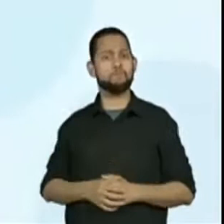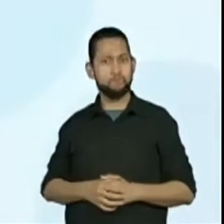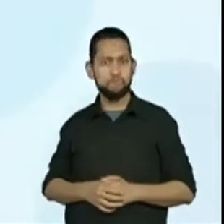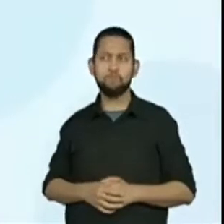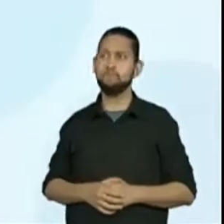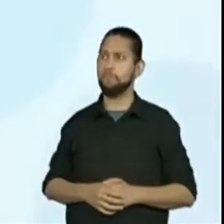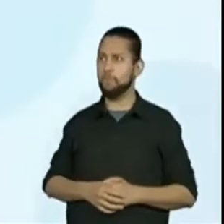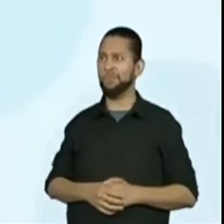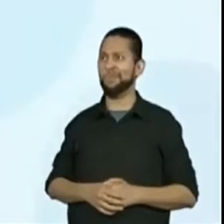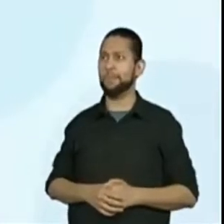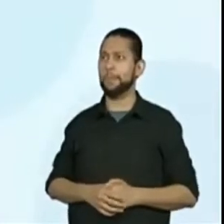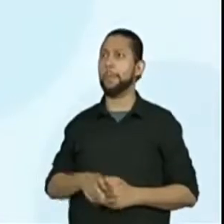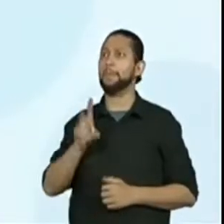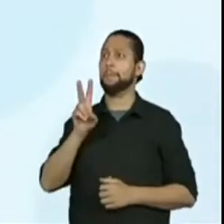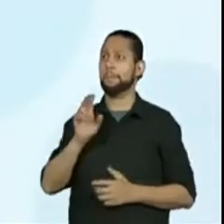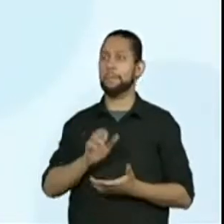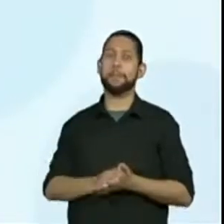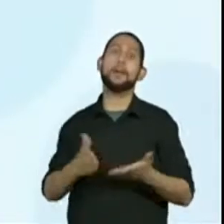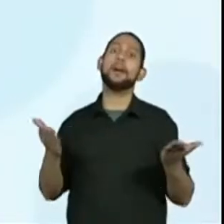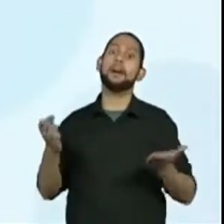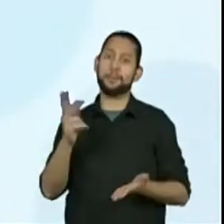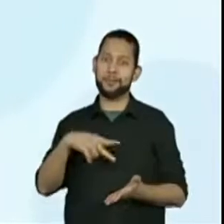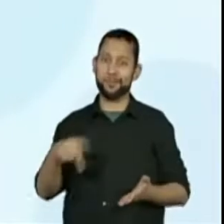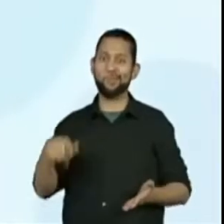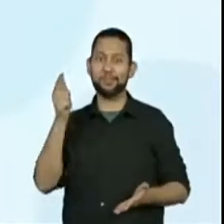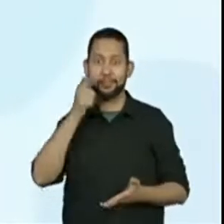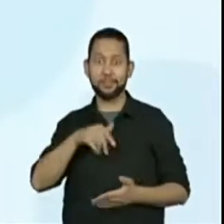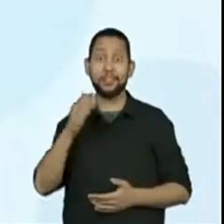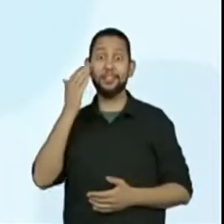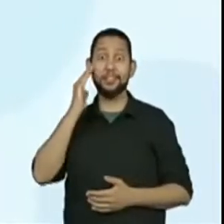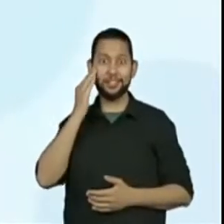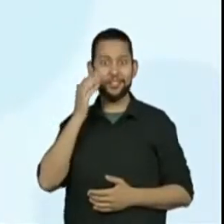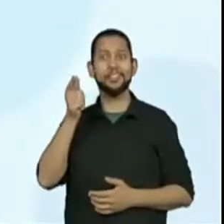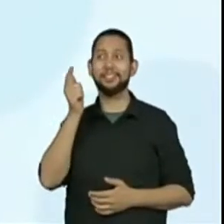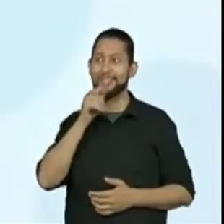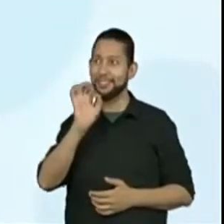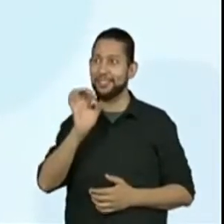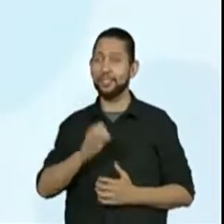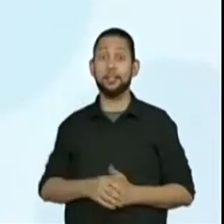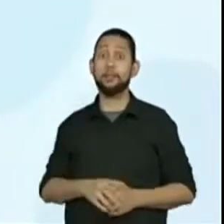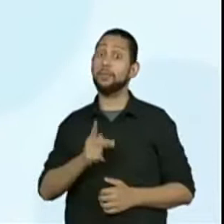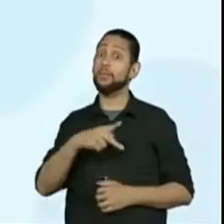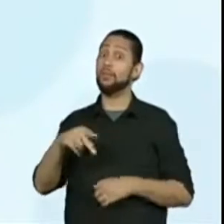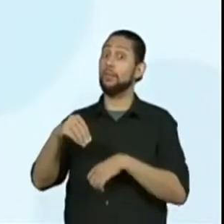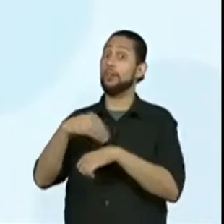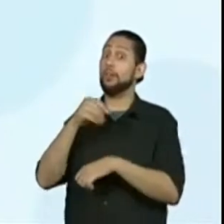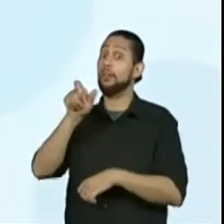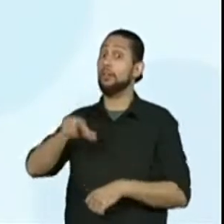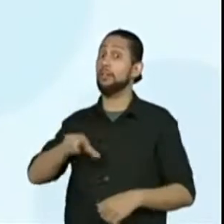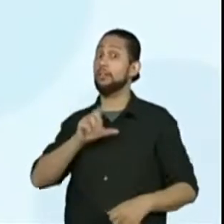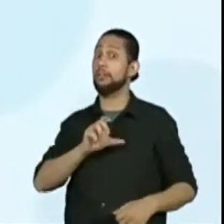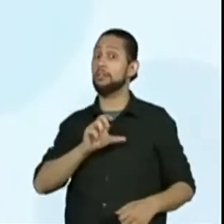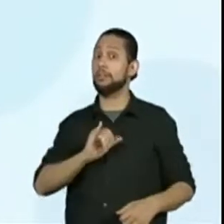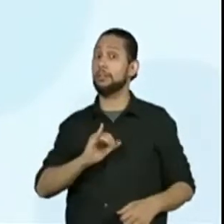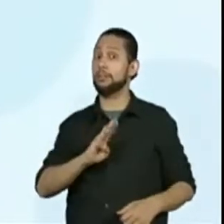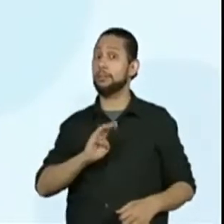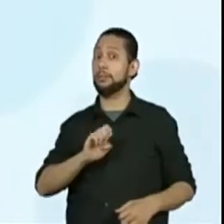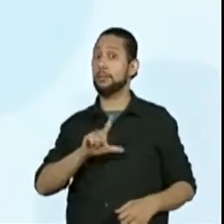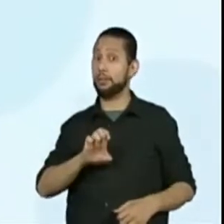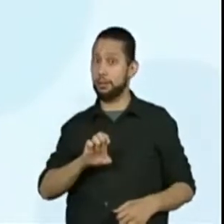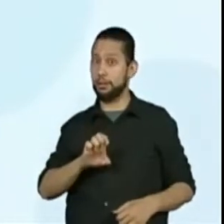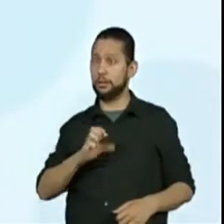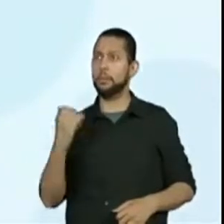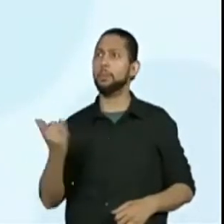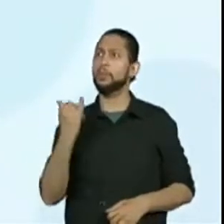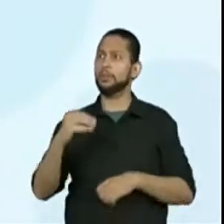Muito bem, olha só, os professores agora entenderam. A Procibele trouxe uma informação bem importante aí que acho que os alunos